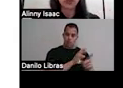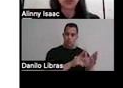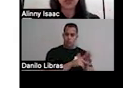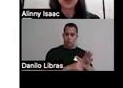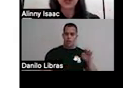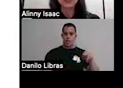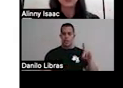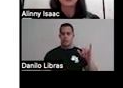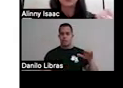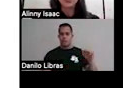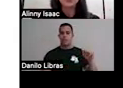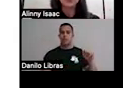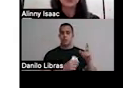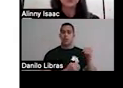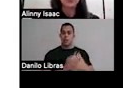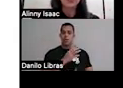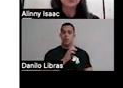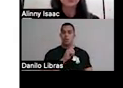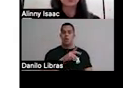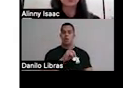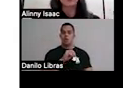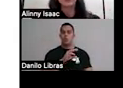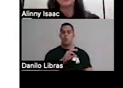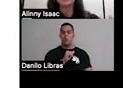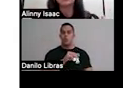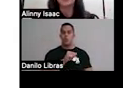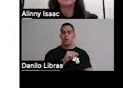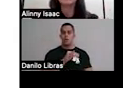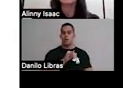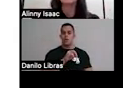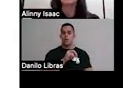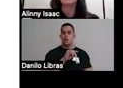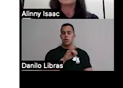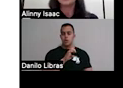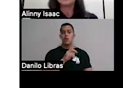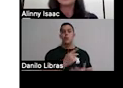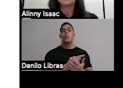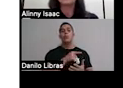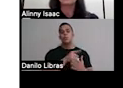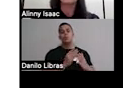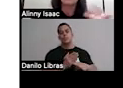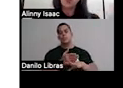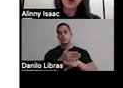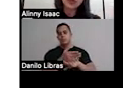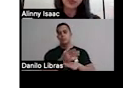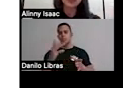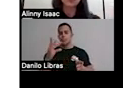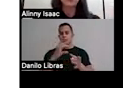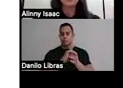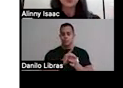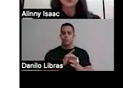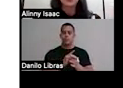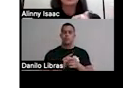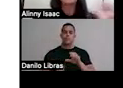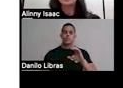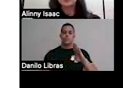origem aos endocannabinoides, e esses endocannabinoides eles atuam retrogradamente nos seus receptores específicos, como o receptor